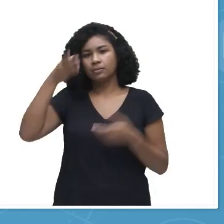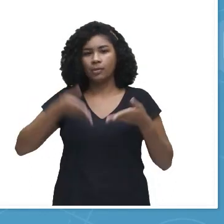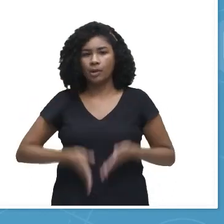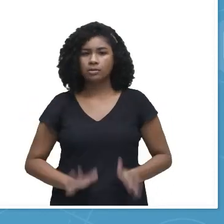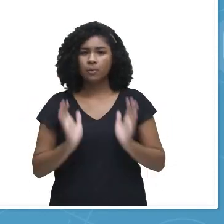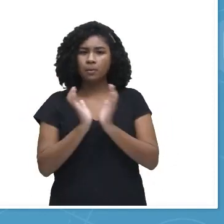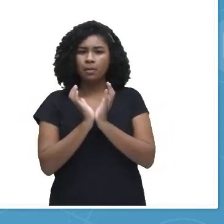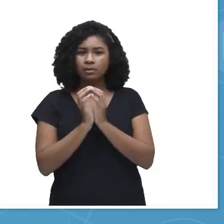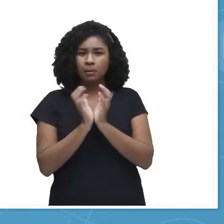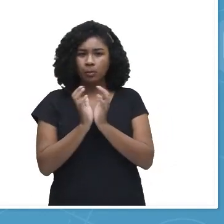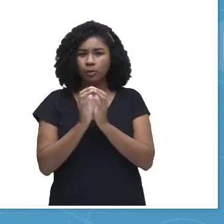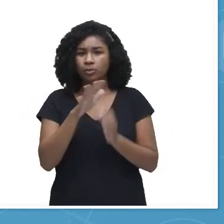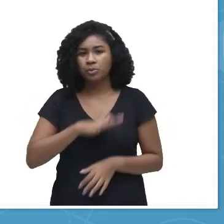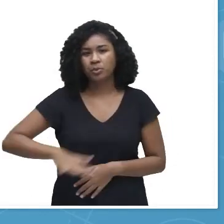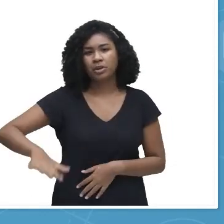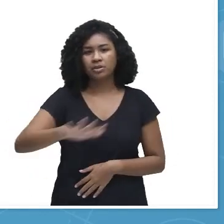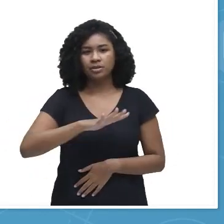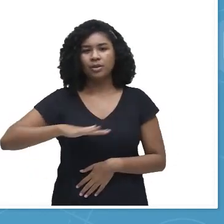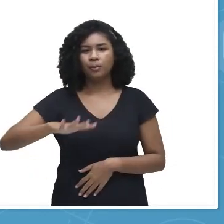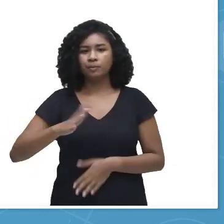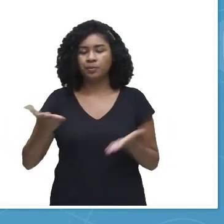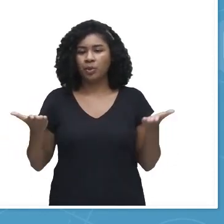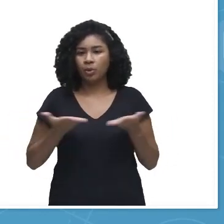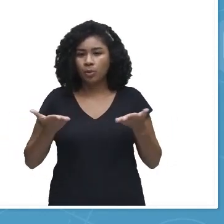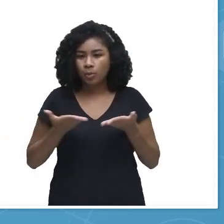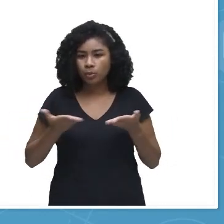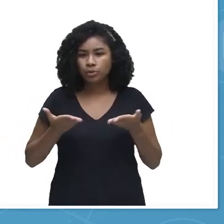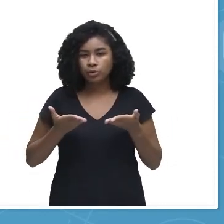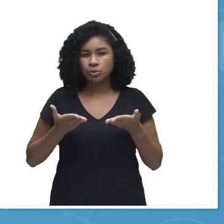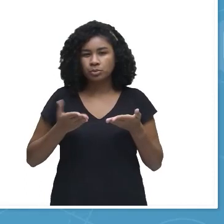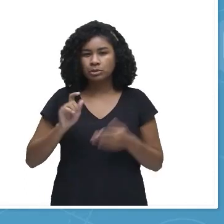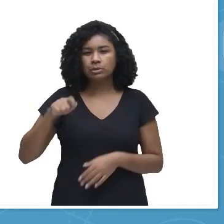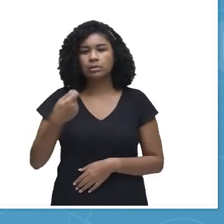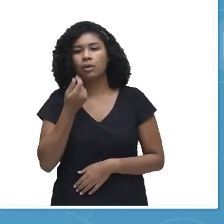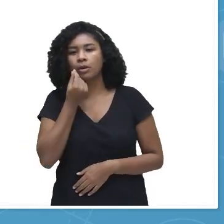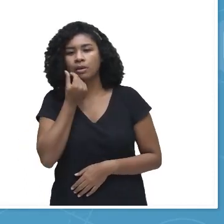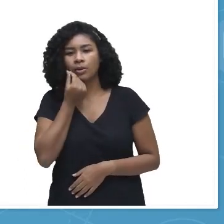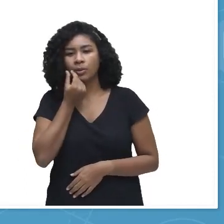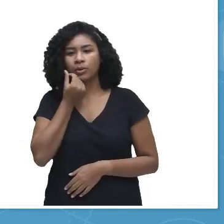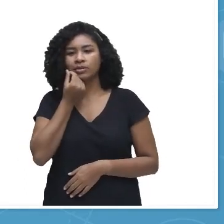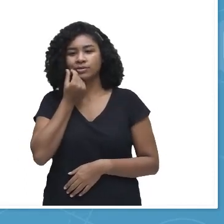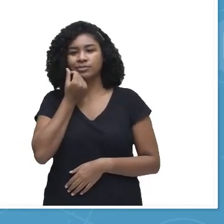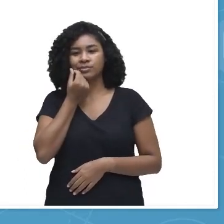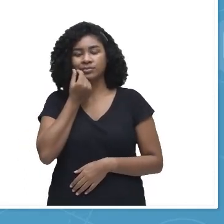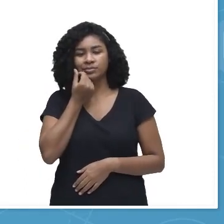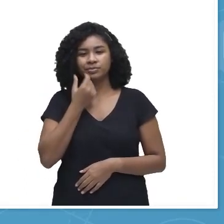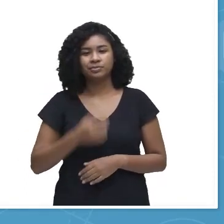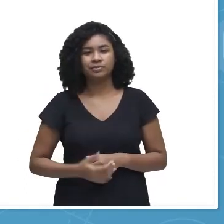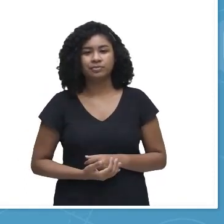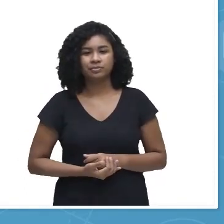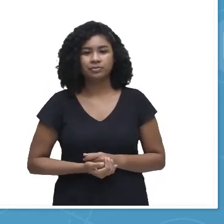Pernambuco, em uma região pertencente ao município de União dos Palmares, onde hoje é o estado de Alagoas.